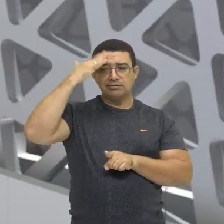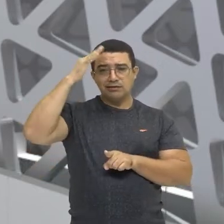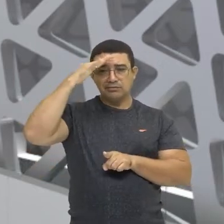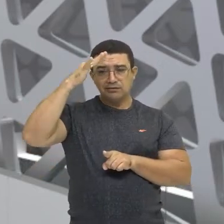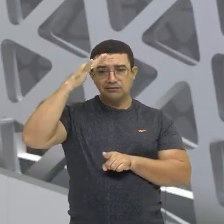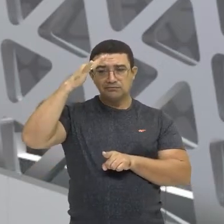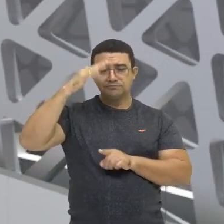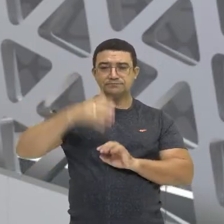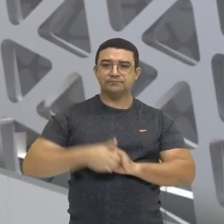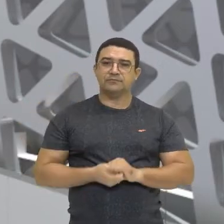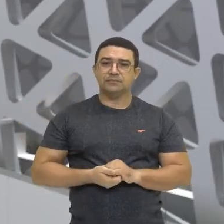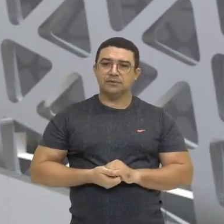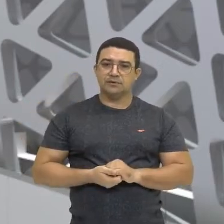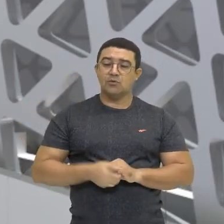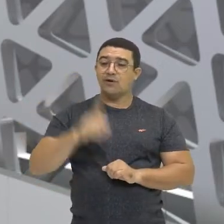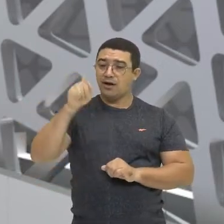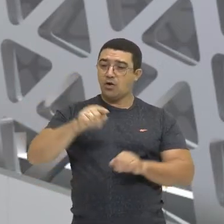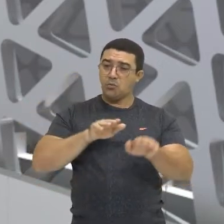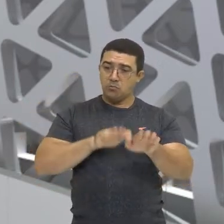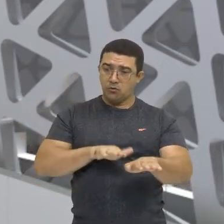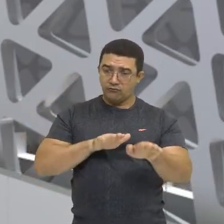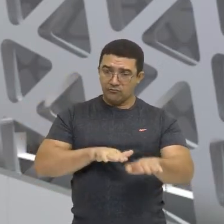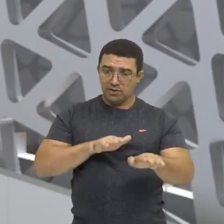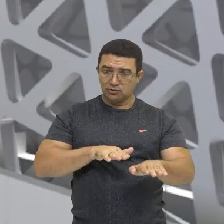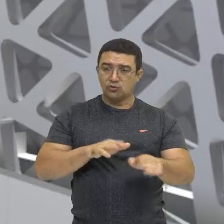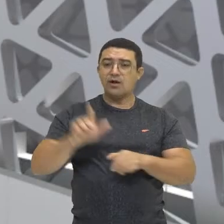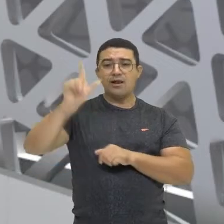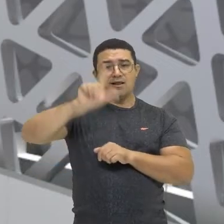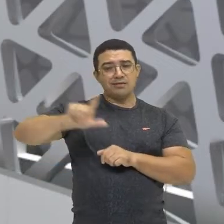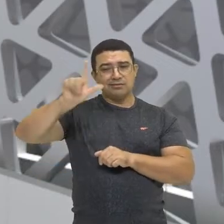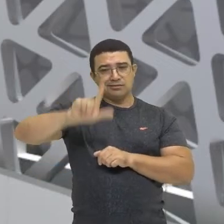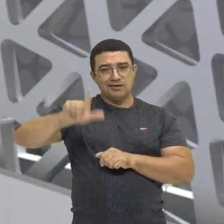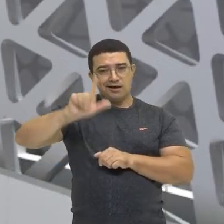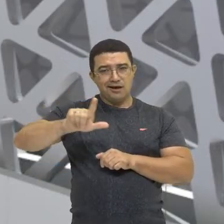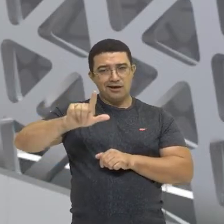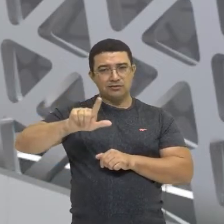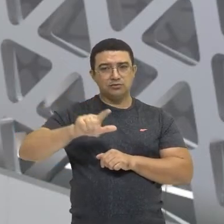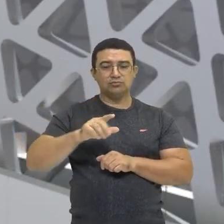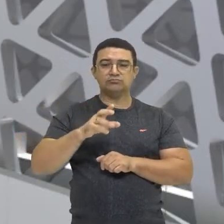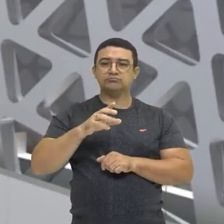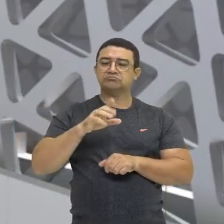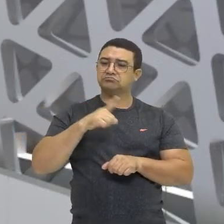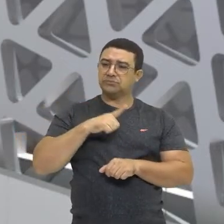ele é, né? Que ele é um movimento literário que tem o